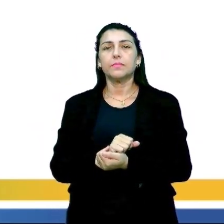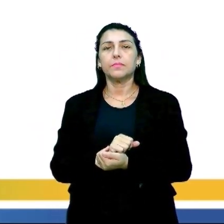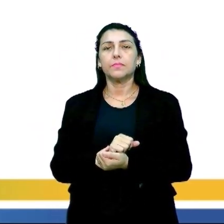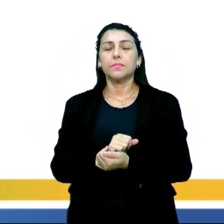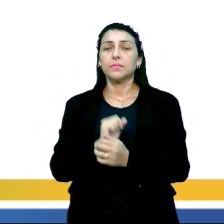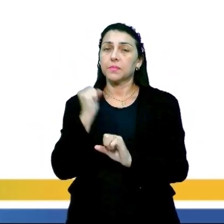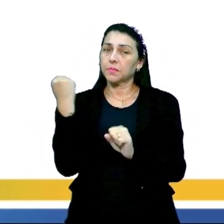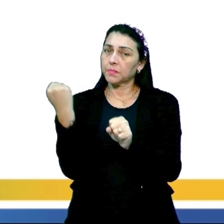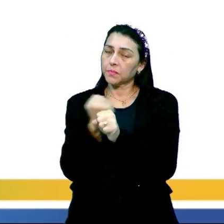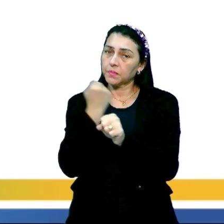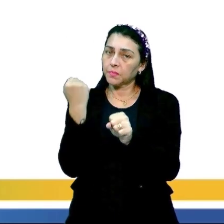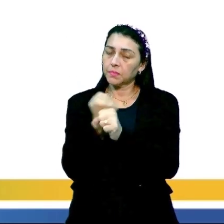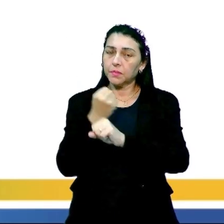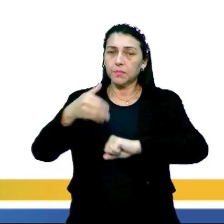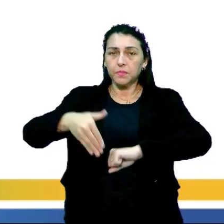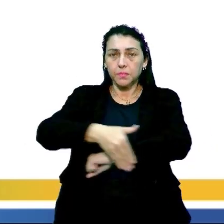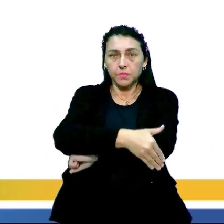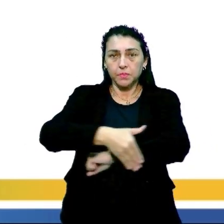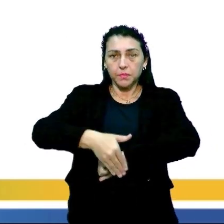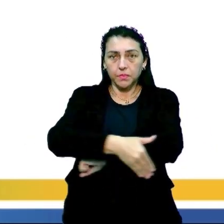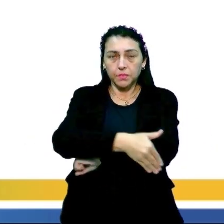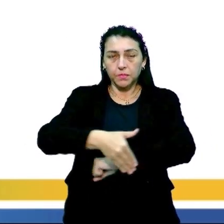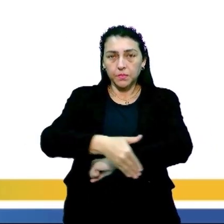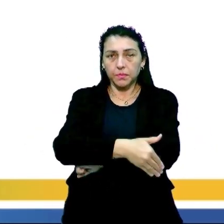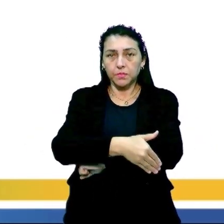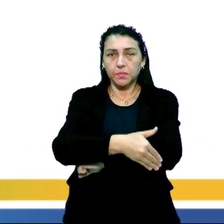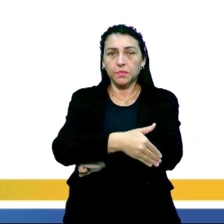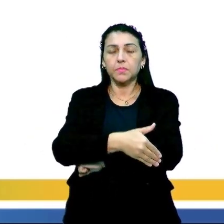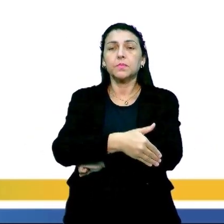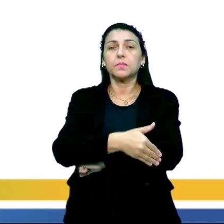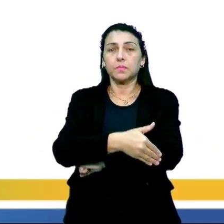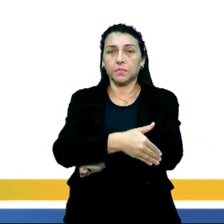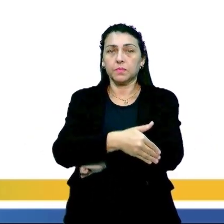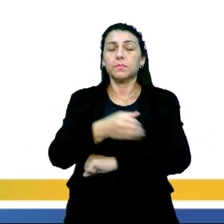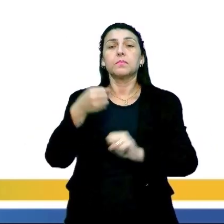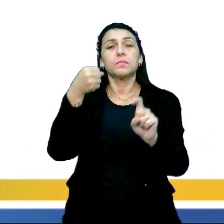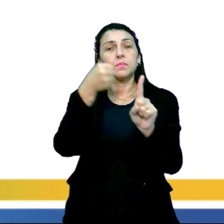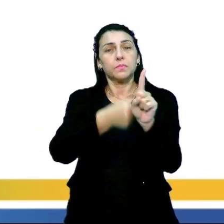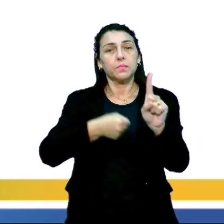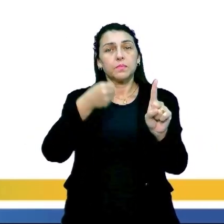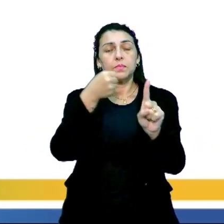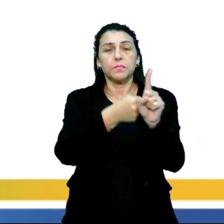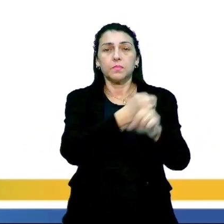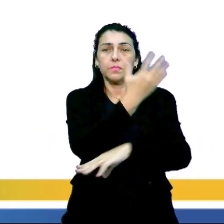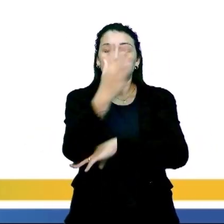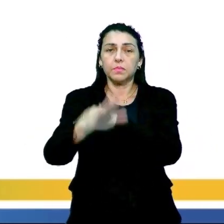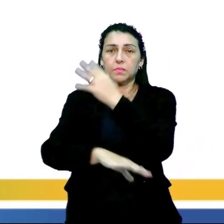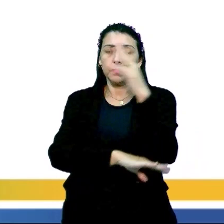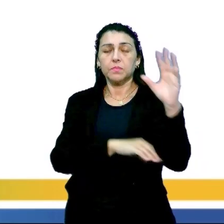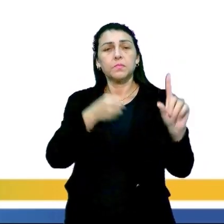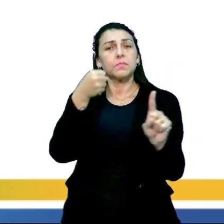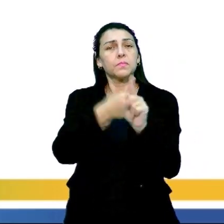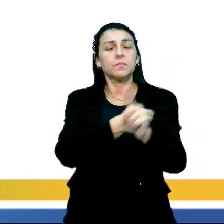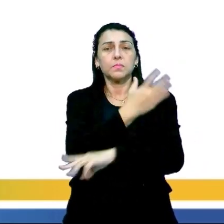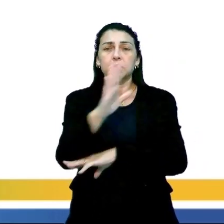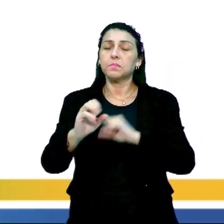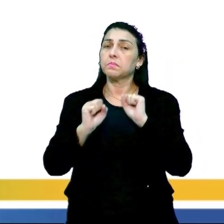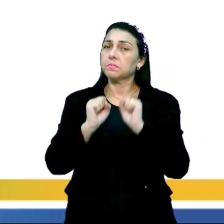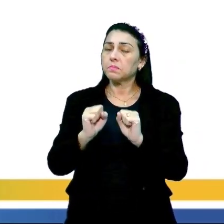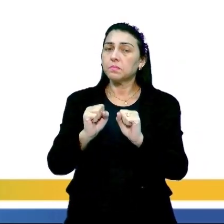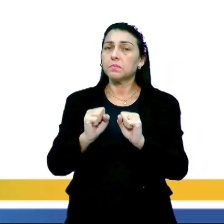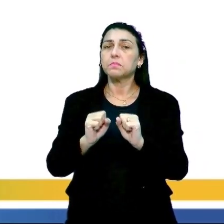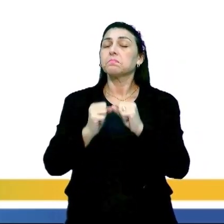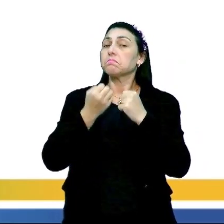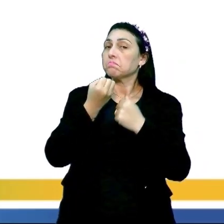essa construção da estrada causa impacto ambiental. Os impactos ambientais eles podem